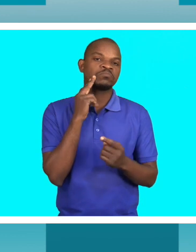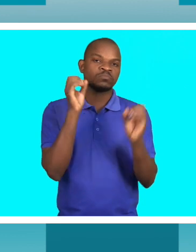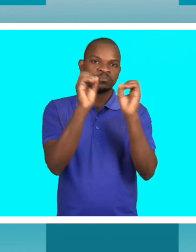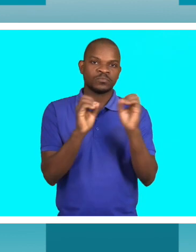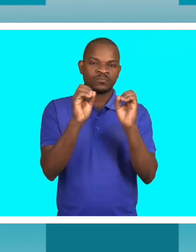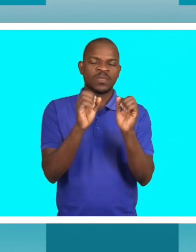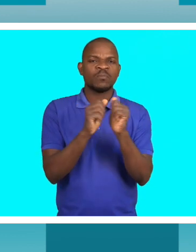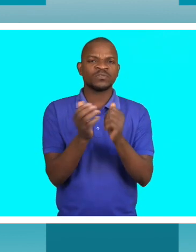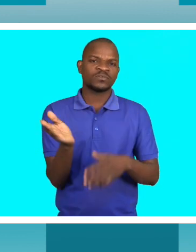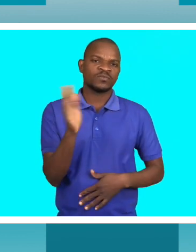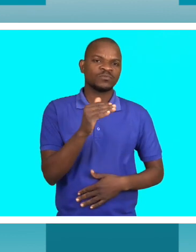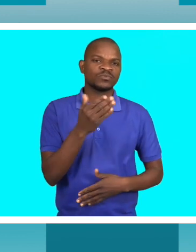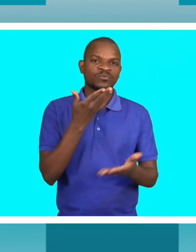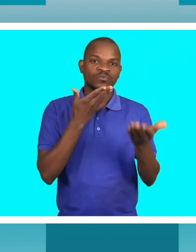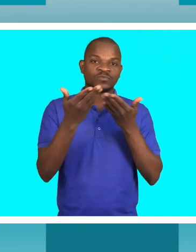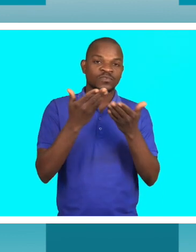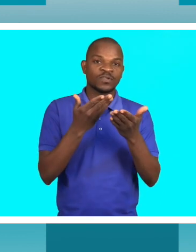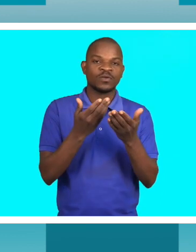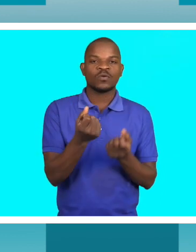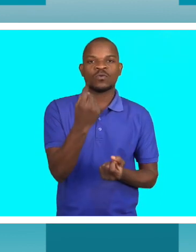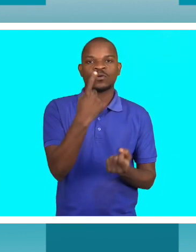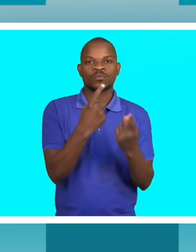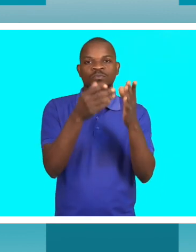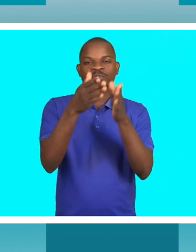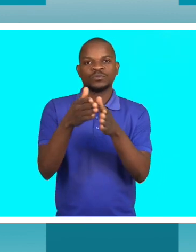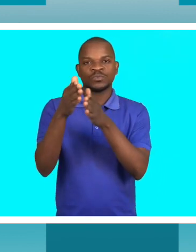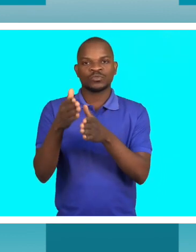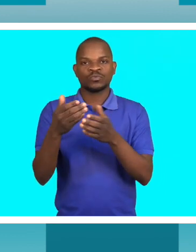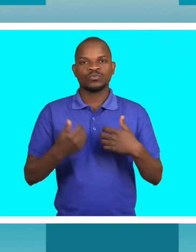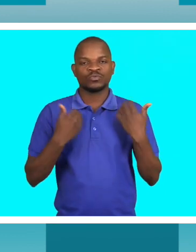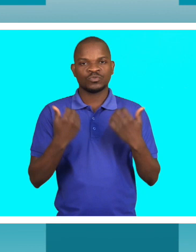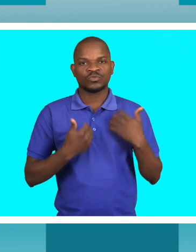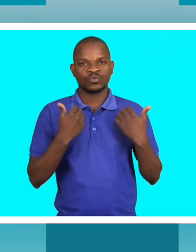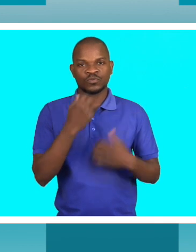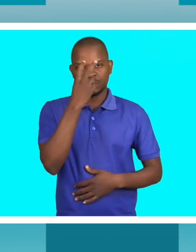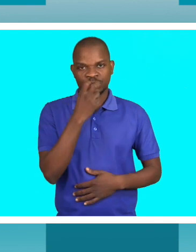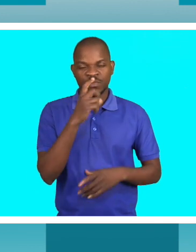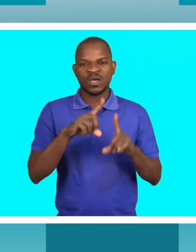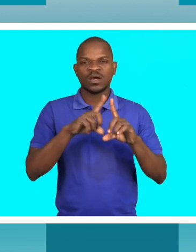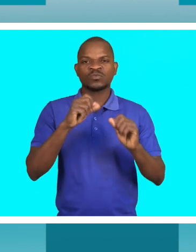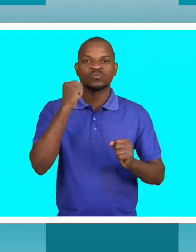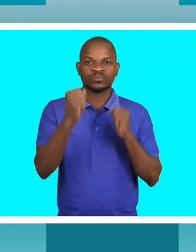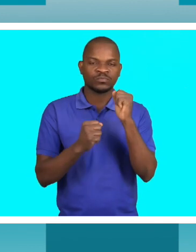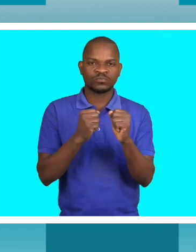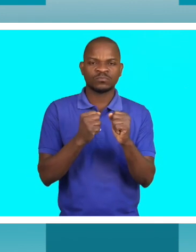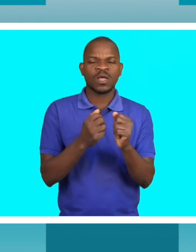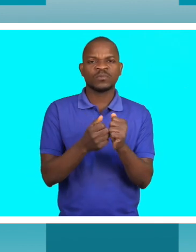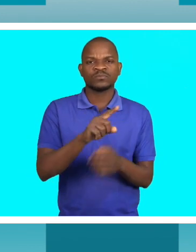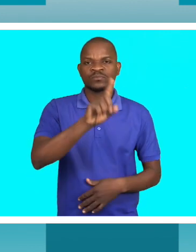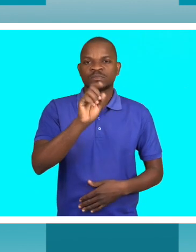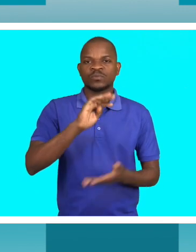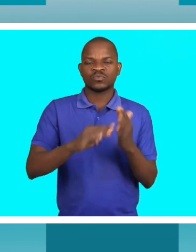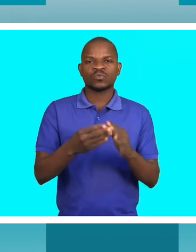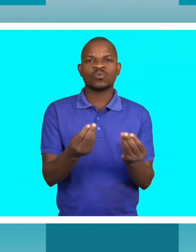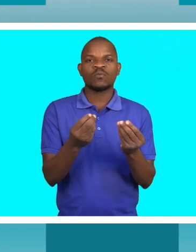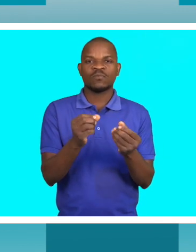mas vamos também conversar com atletas com deficiência visual e na modalidade de atletismo. Professor, conta-nos